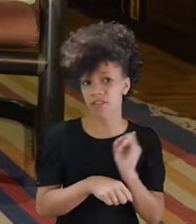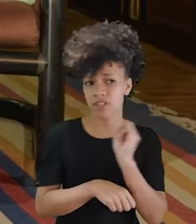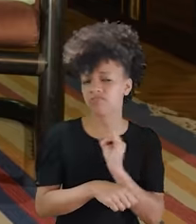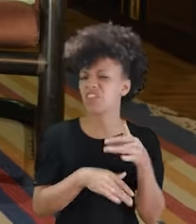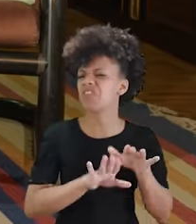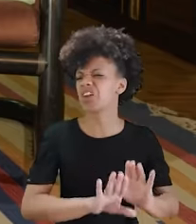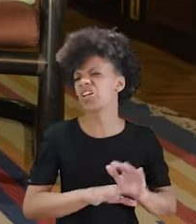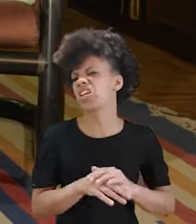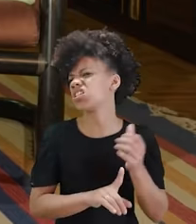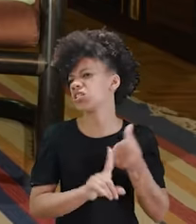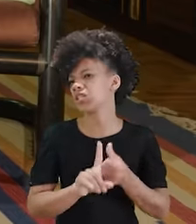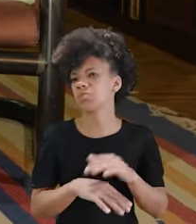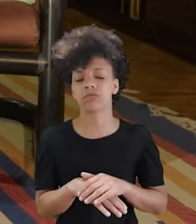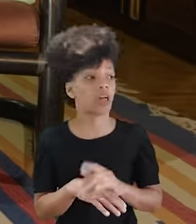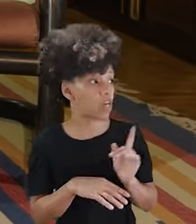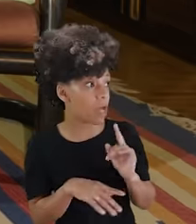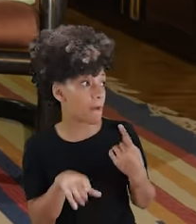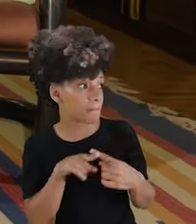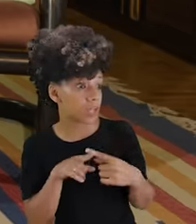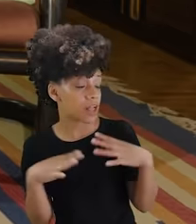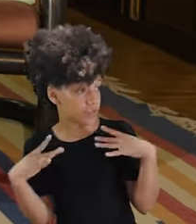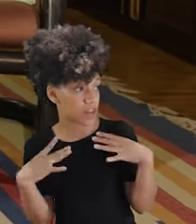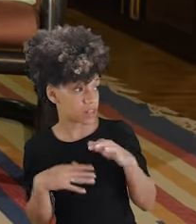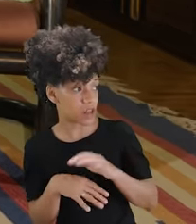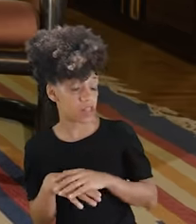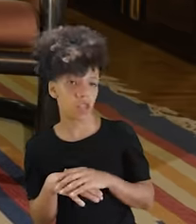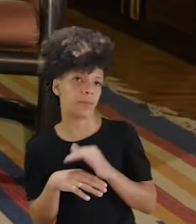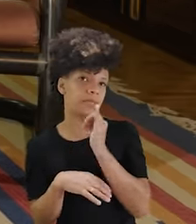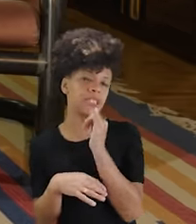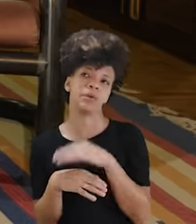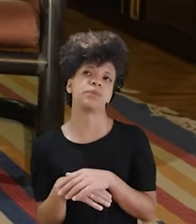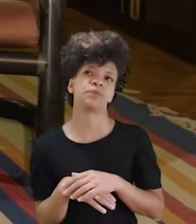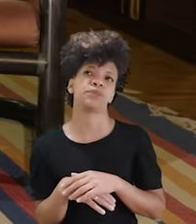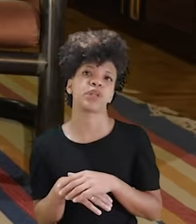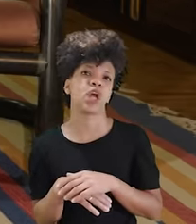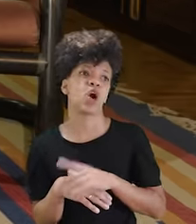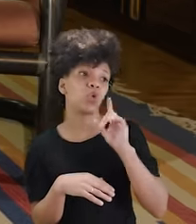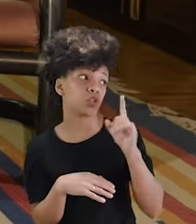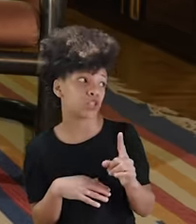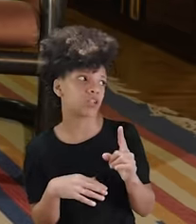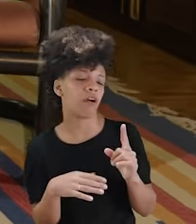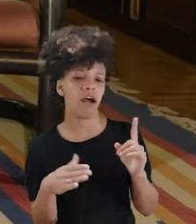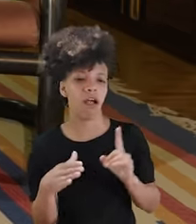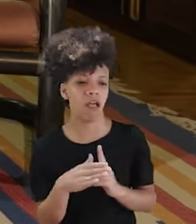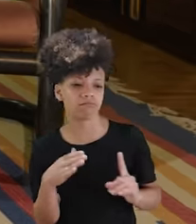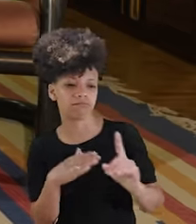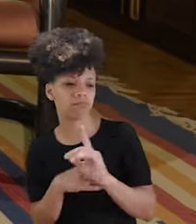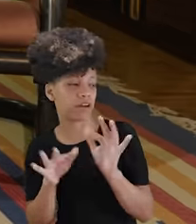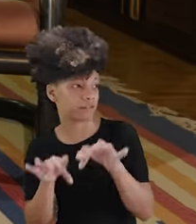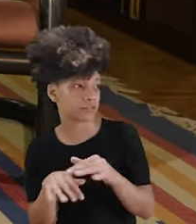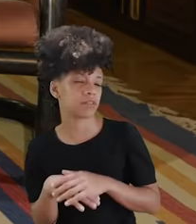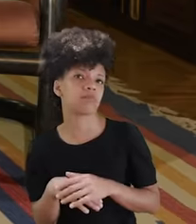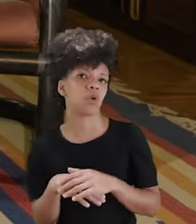terminava tal dia vai ser o desembarque eu já começava o mês antes planejando olhava no mapa e falava vou conhecer tal